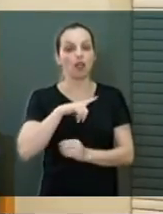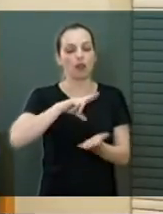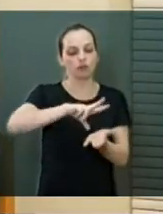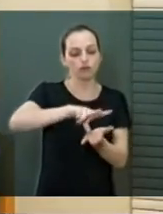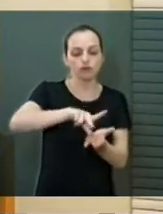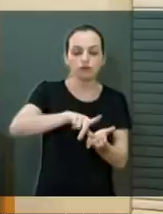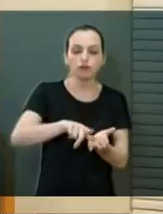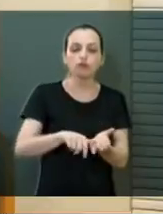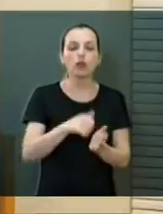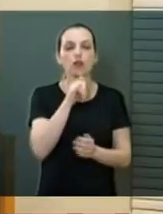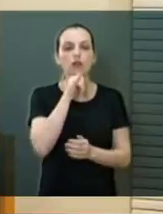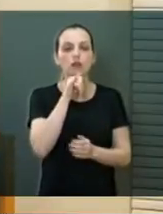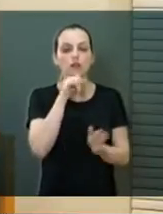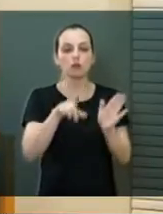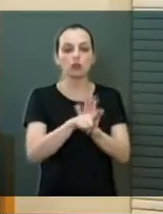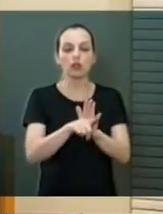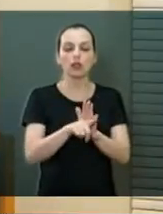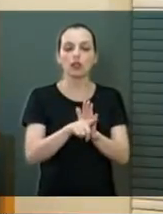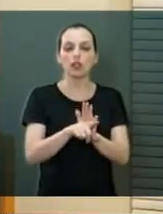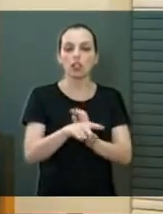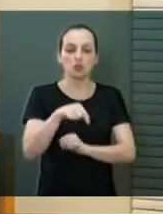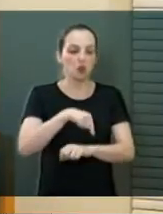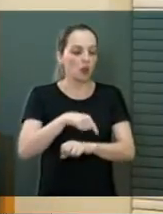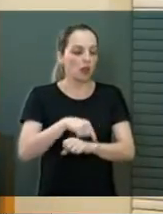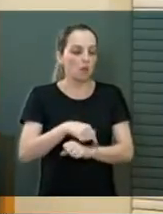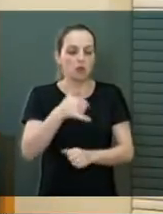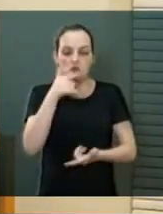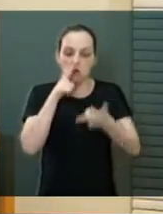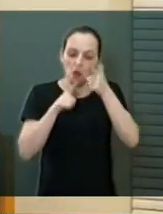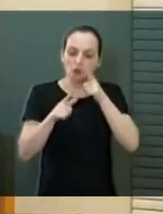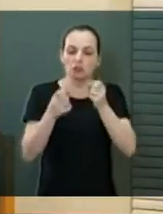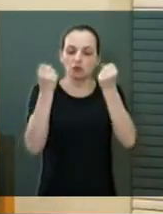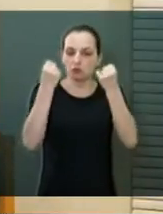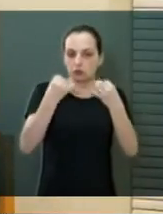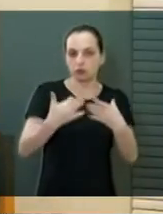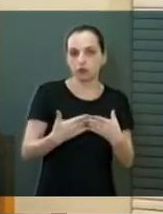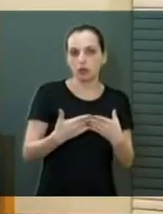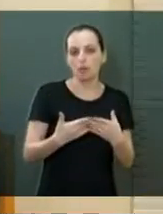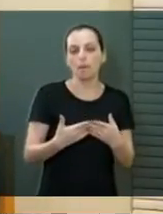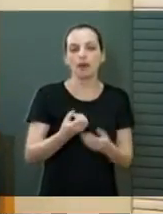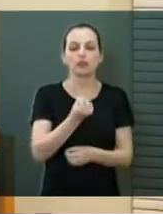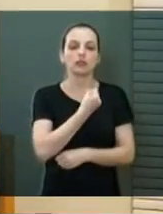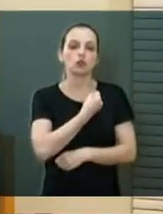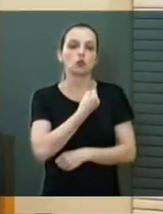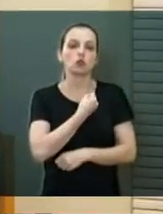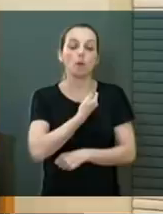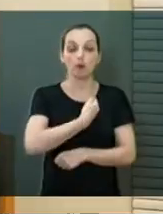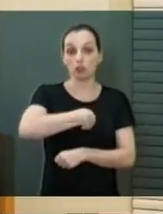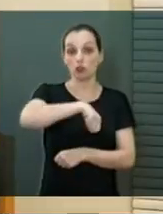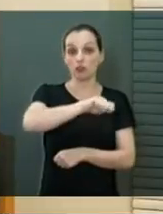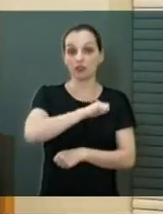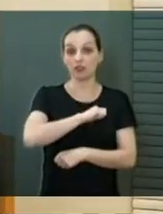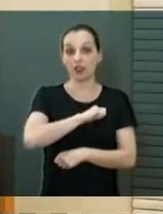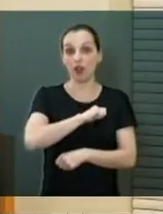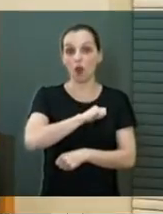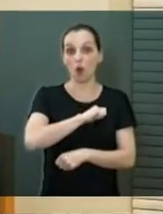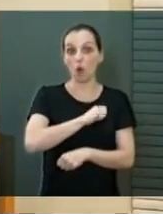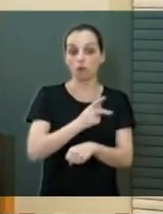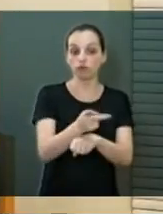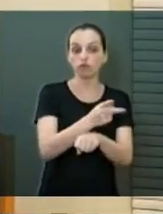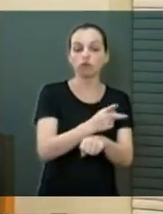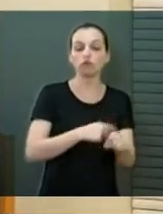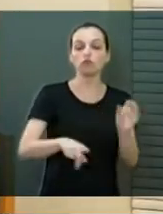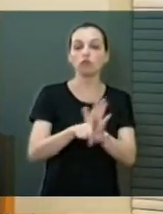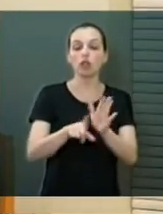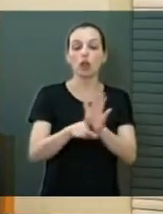outros exemplos, não teria tempo de citar todos. O mais intrigante é saber que o número de fiscais para fiscalizarem as leis eu consigo contar em